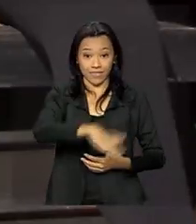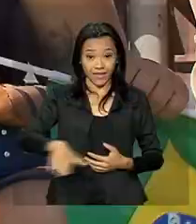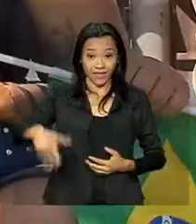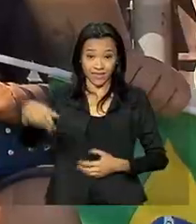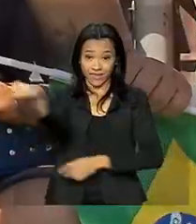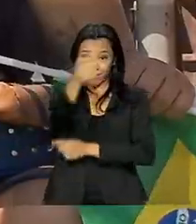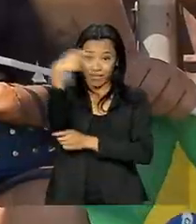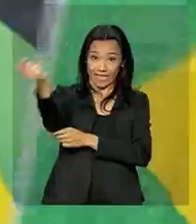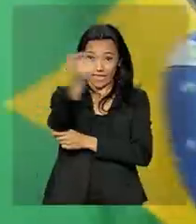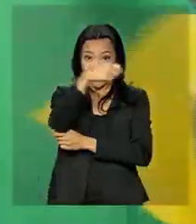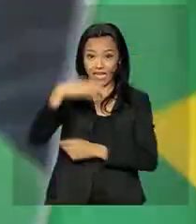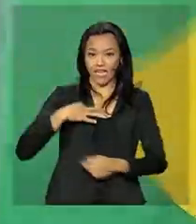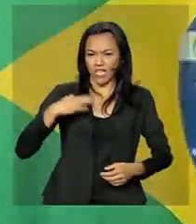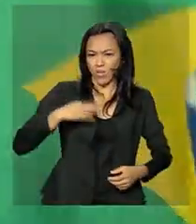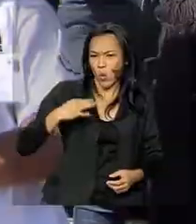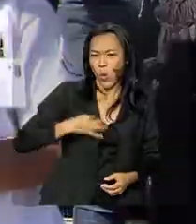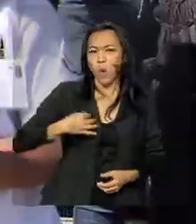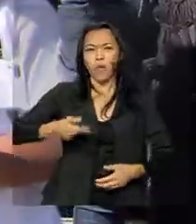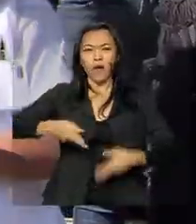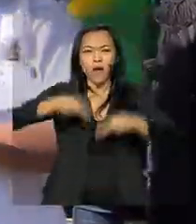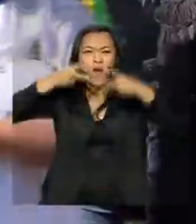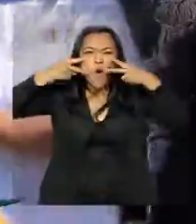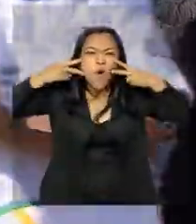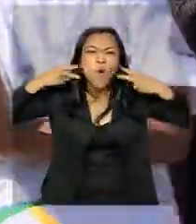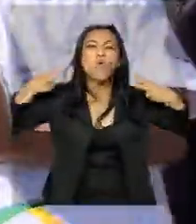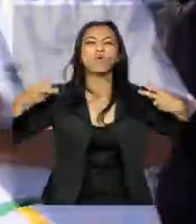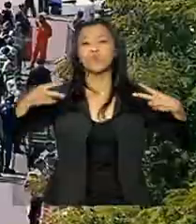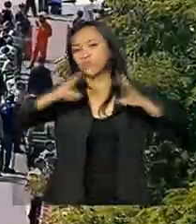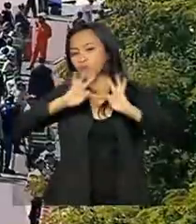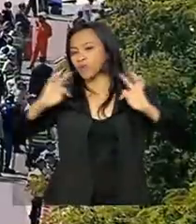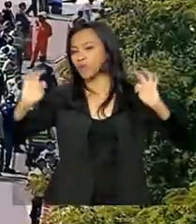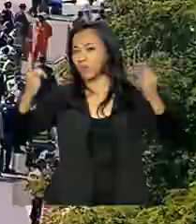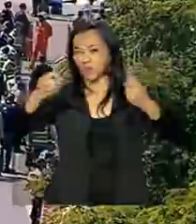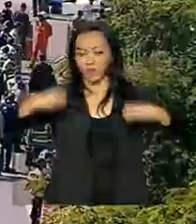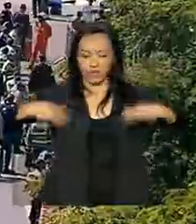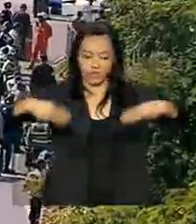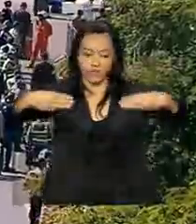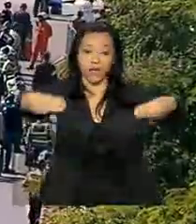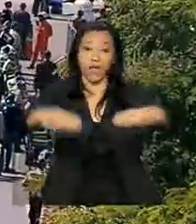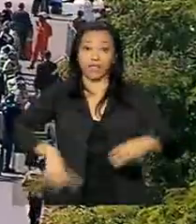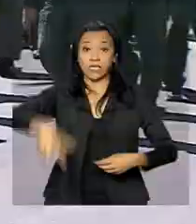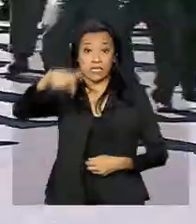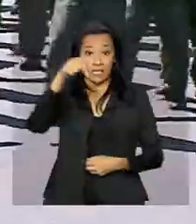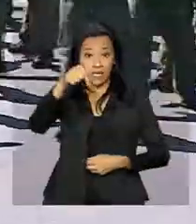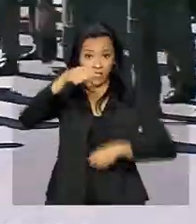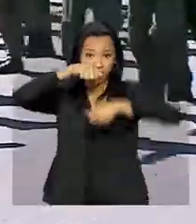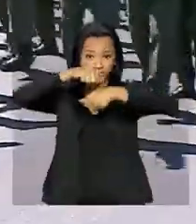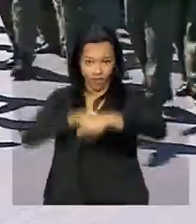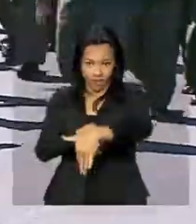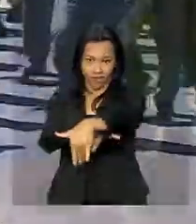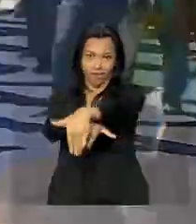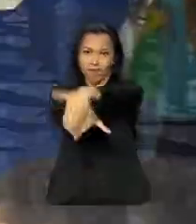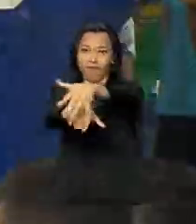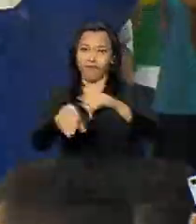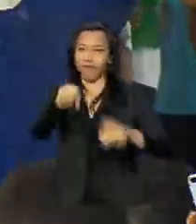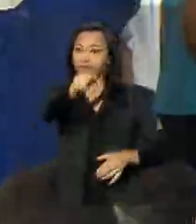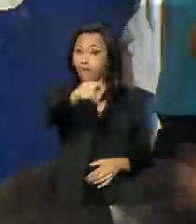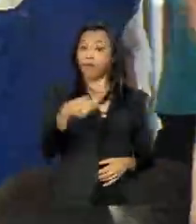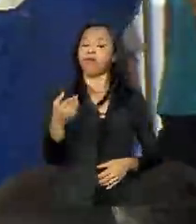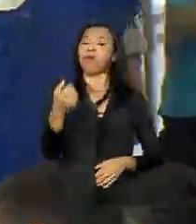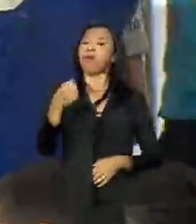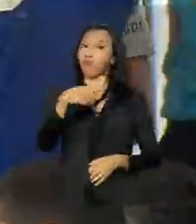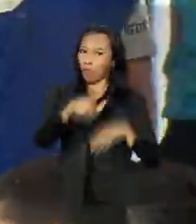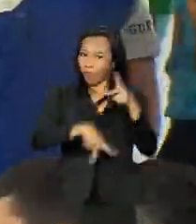crianças, nas roupas, nos rostos, por toda a esplanada. No desfile de 7 de setembro em Brasília, o público